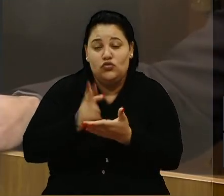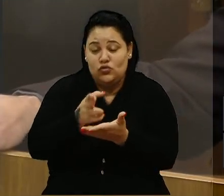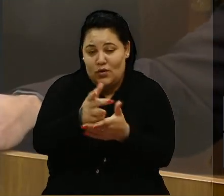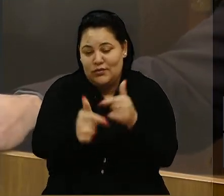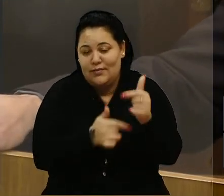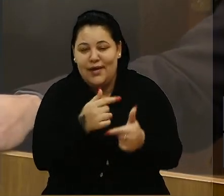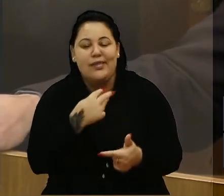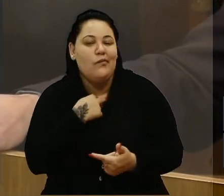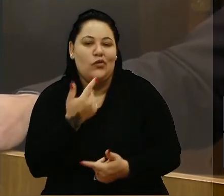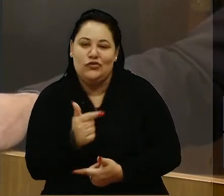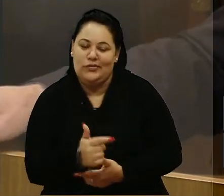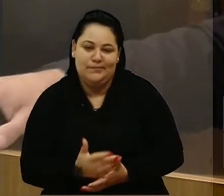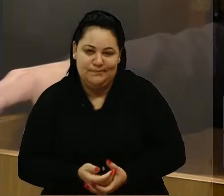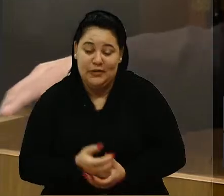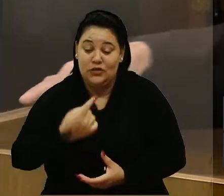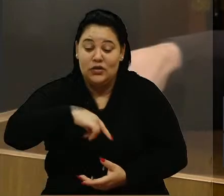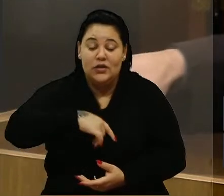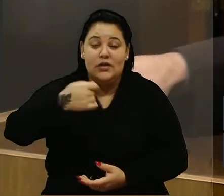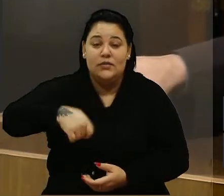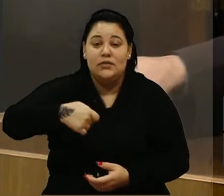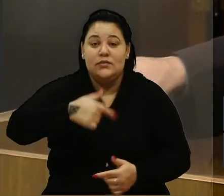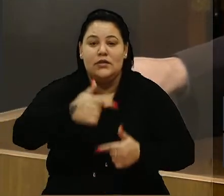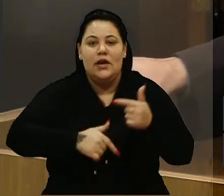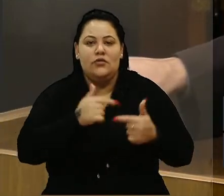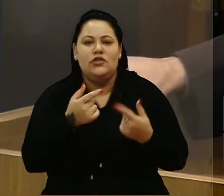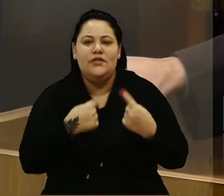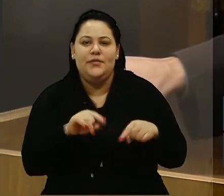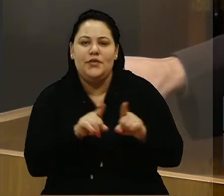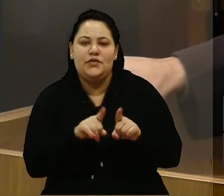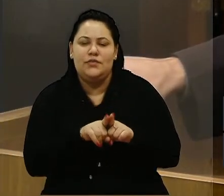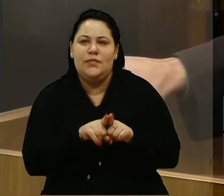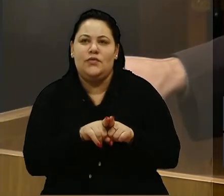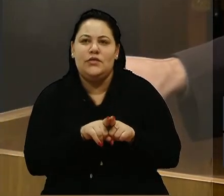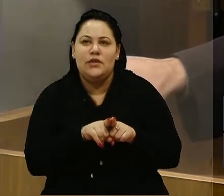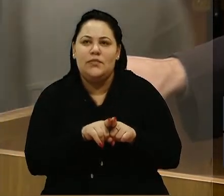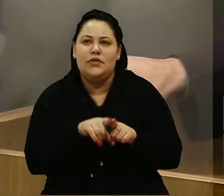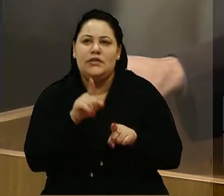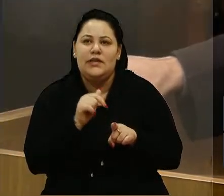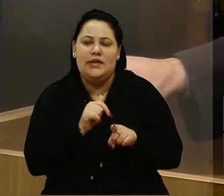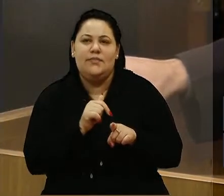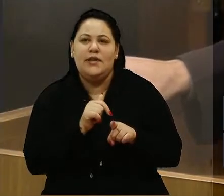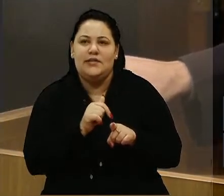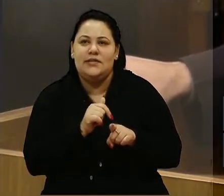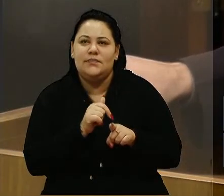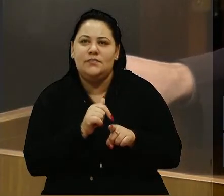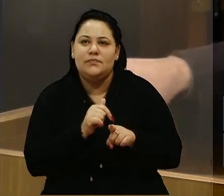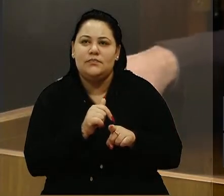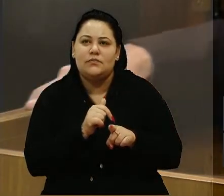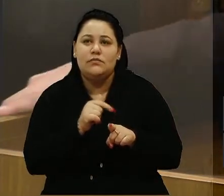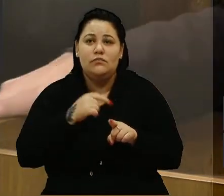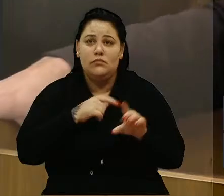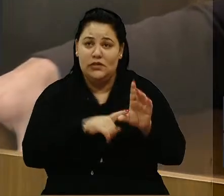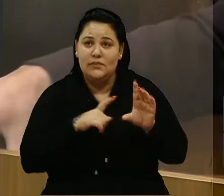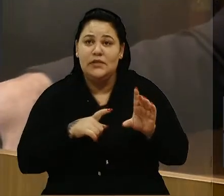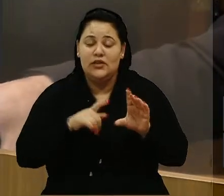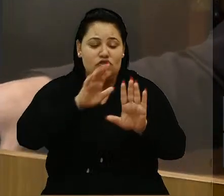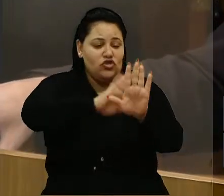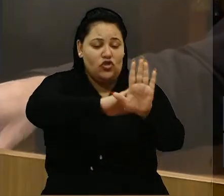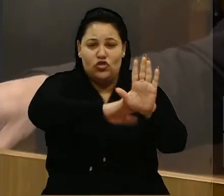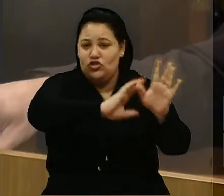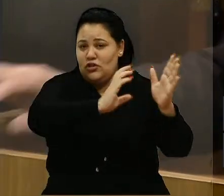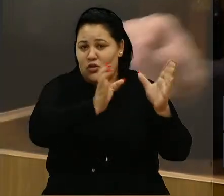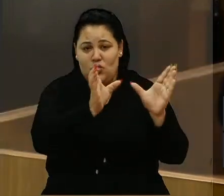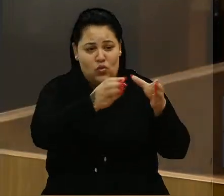podem existir. E sim temos que trabalhar em prol da nossa sociedade, né, independente da hierarquia social, independente de ideologias